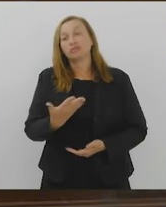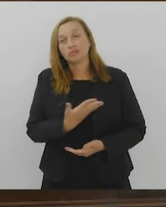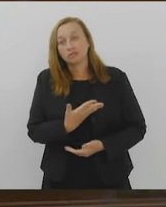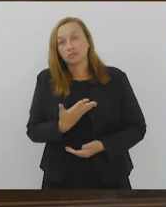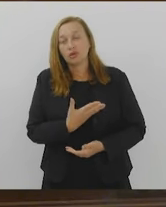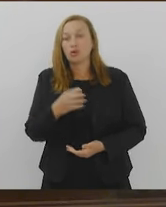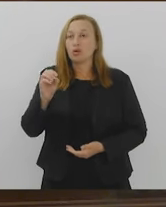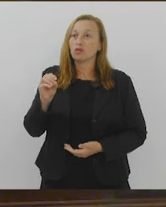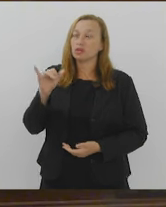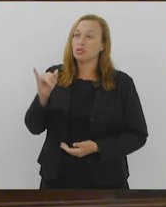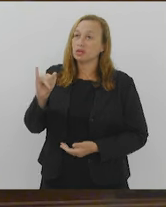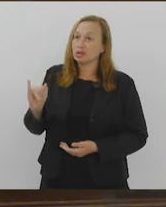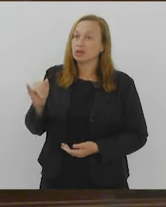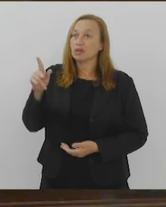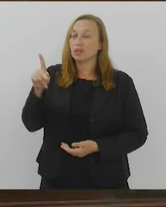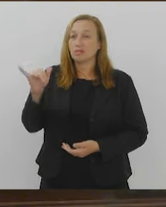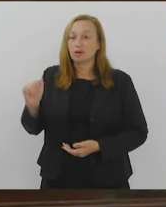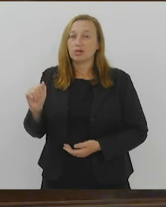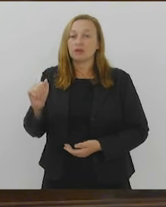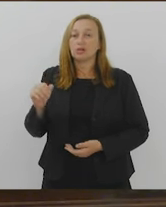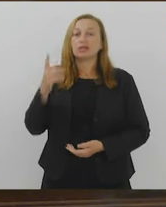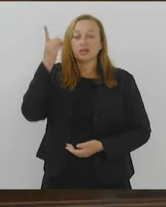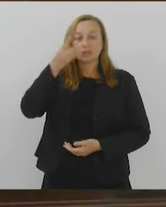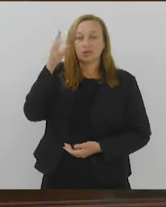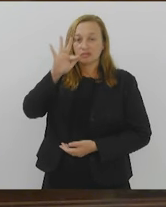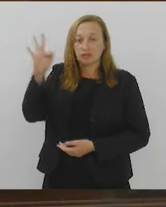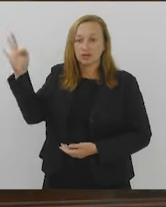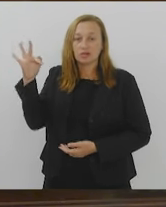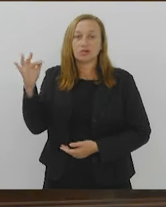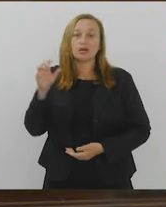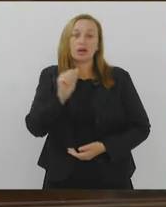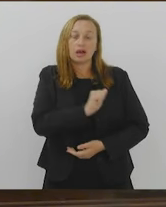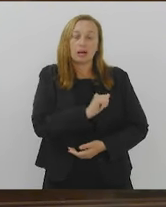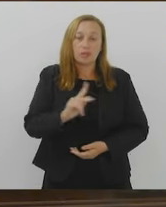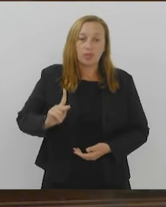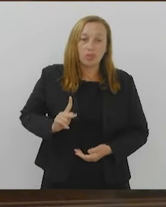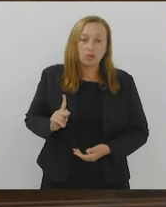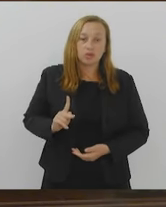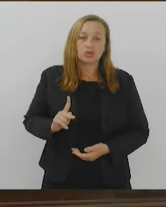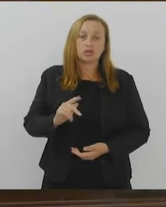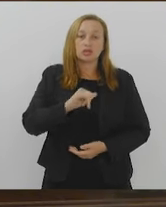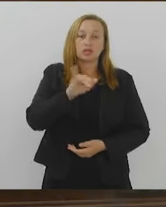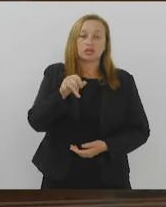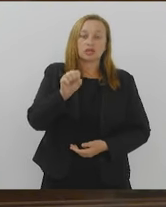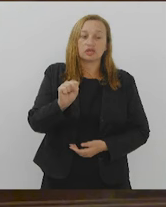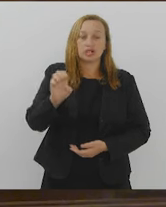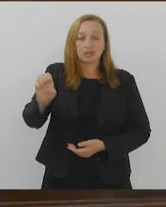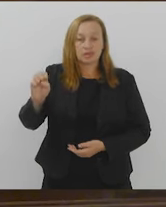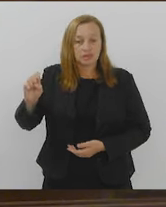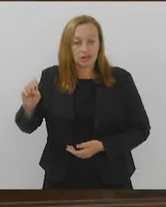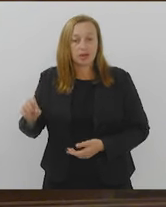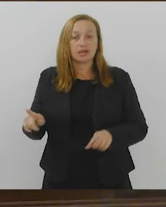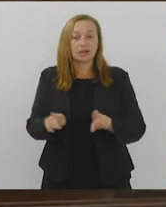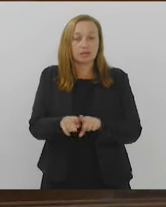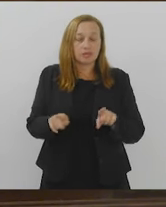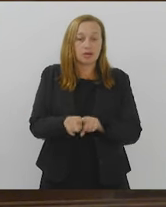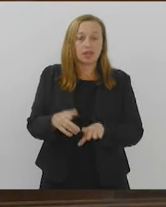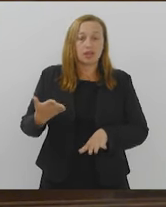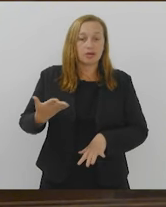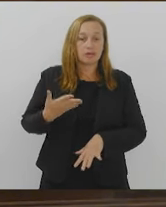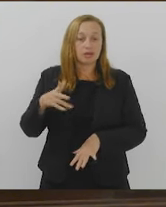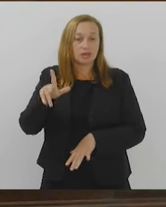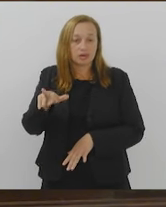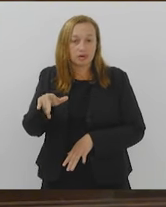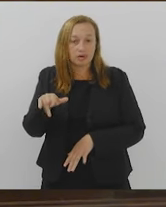Otônio de Paula, deputado federal, nosso querido apóstolo Gessé Maurício, meu querido amigo, irmão,